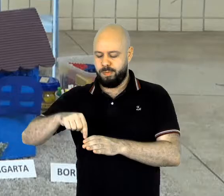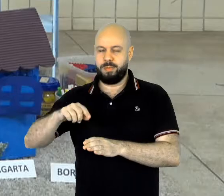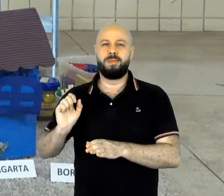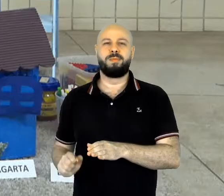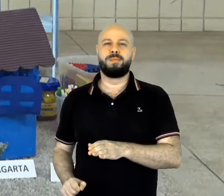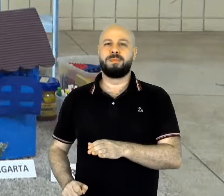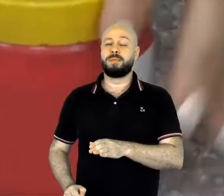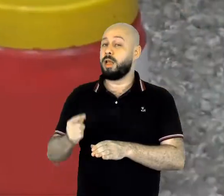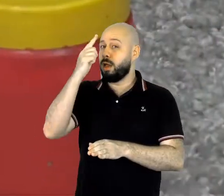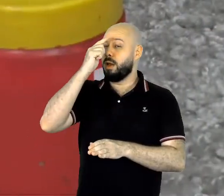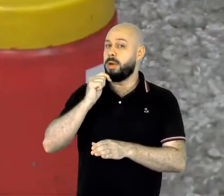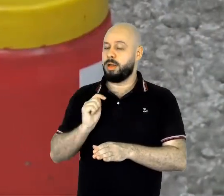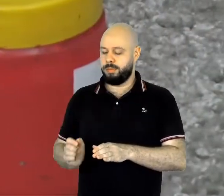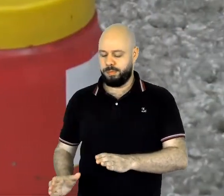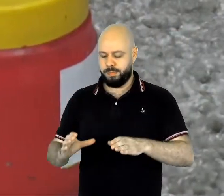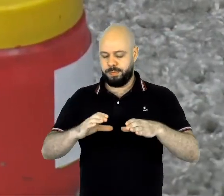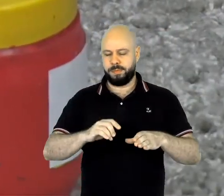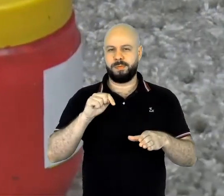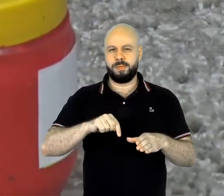vermelho